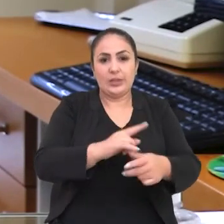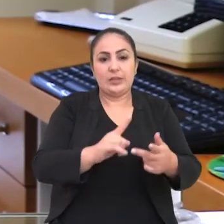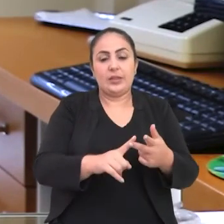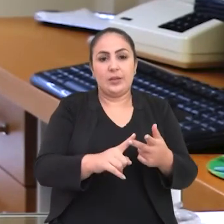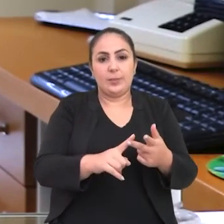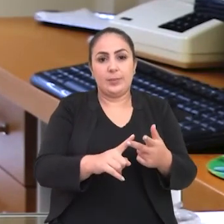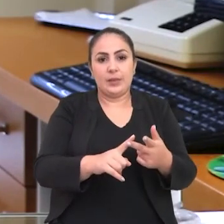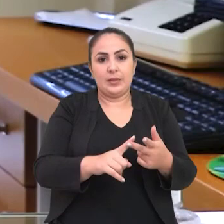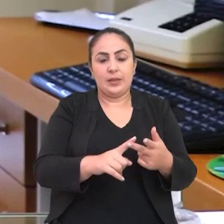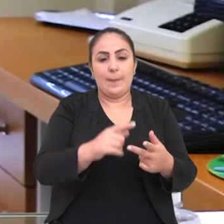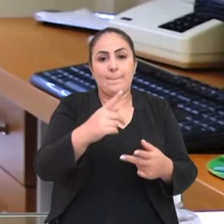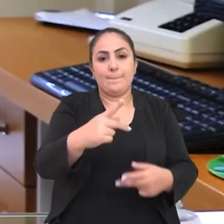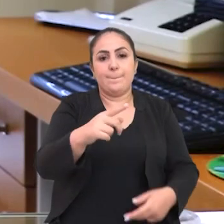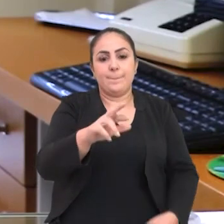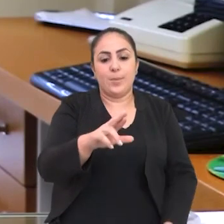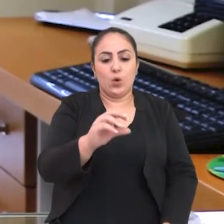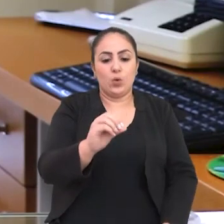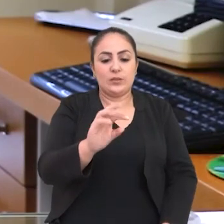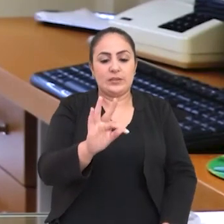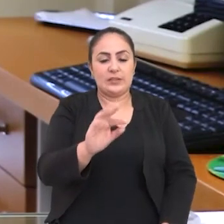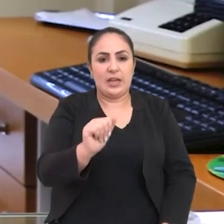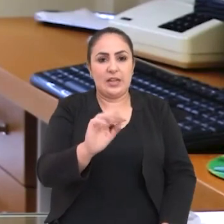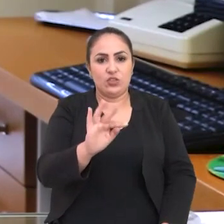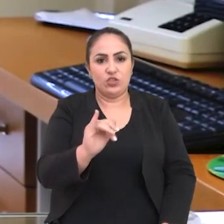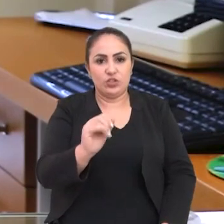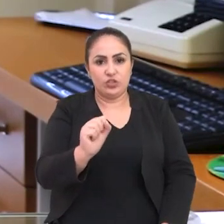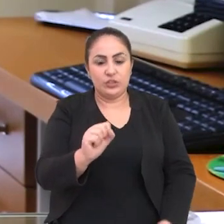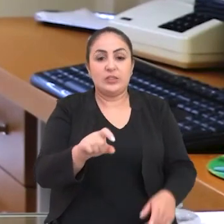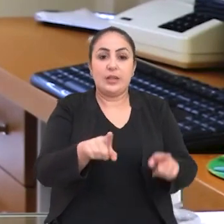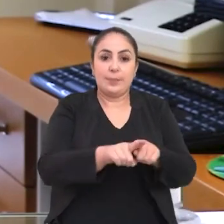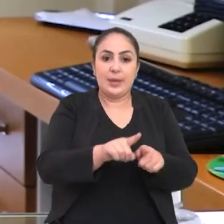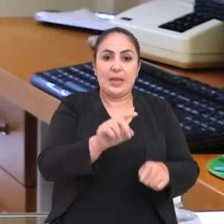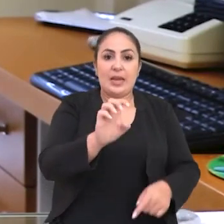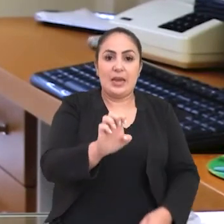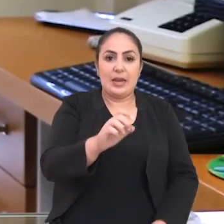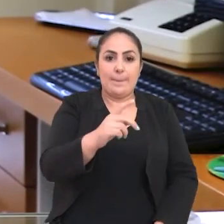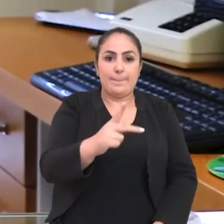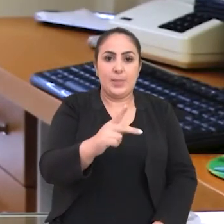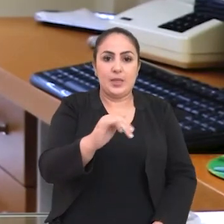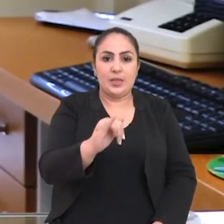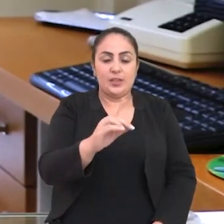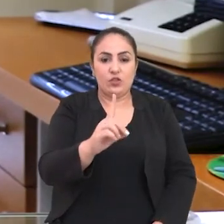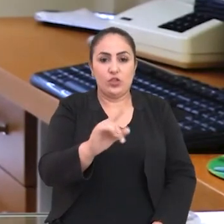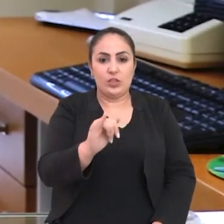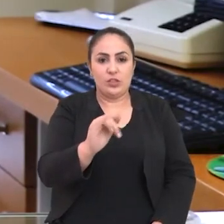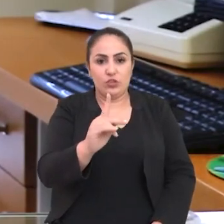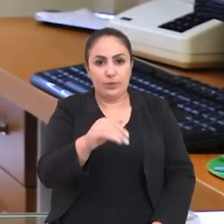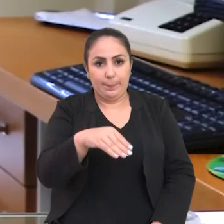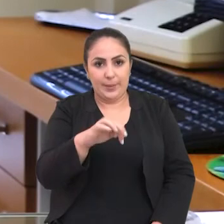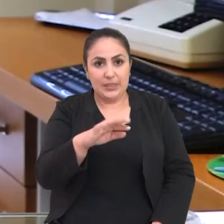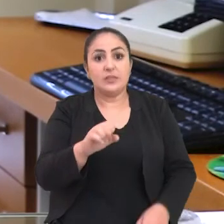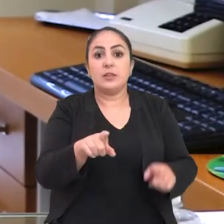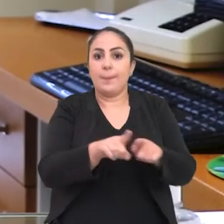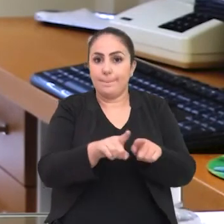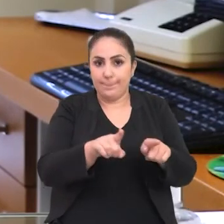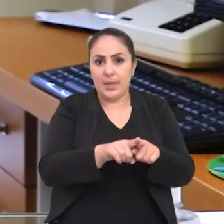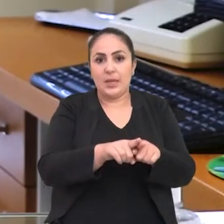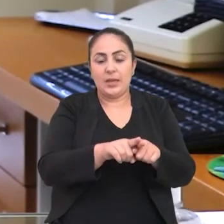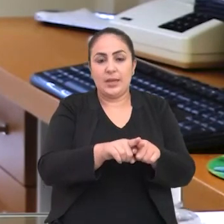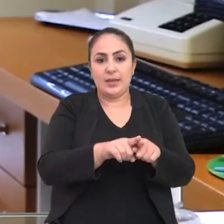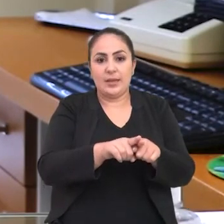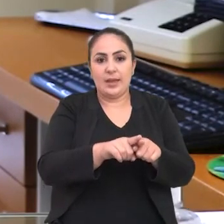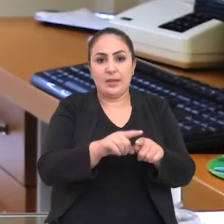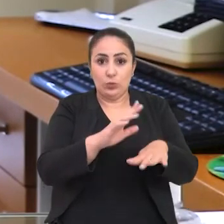ou infecção prostática, as prostatites, assim como as epididimites, que também são consequência de